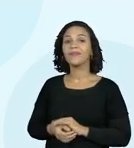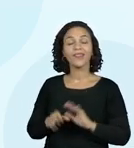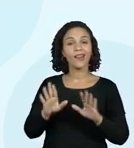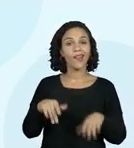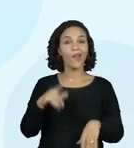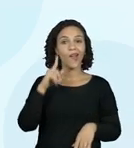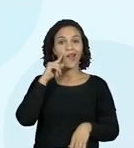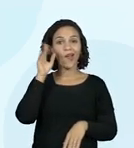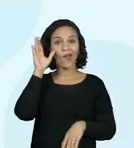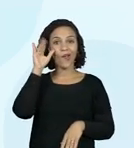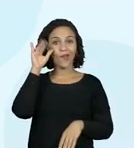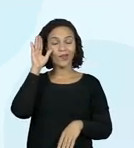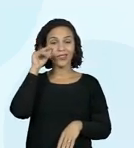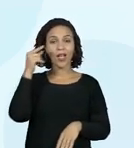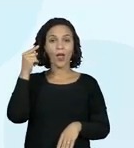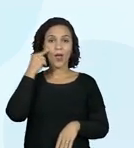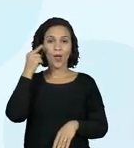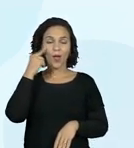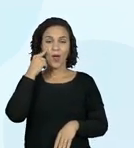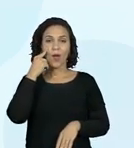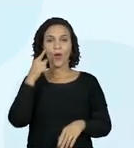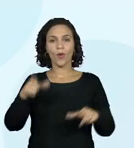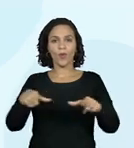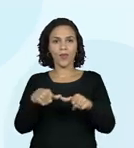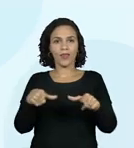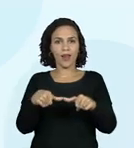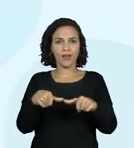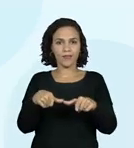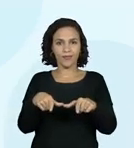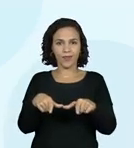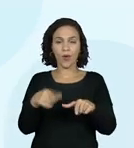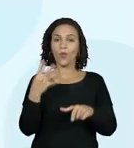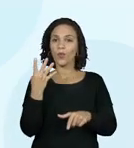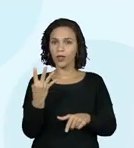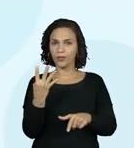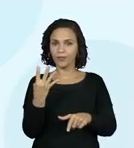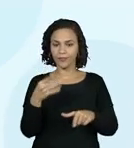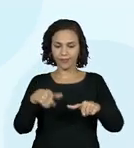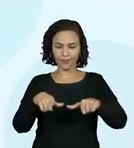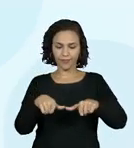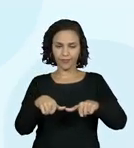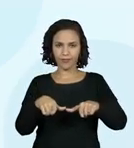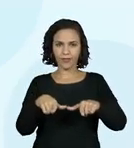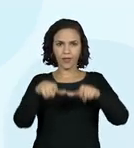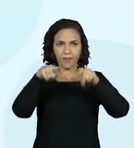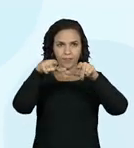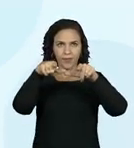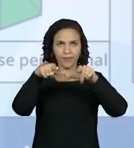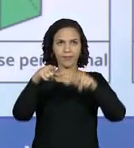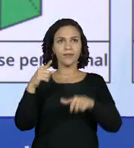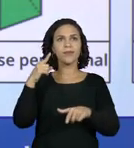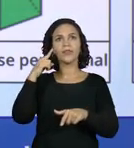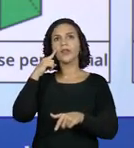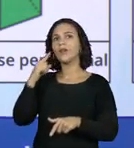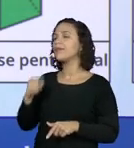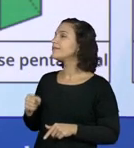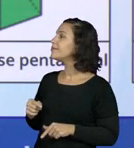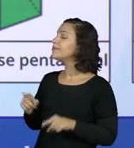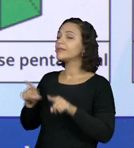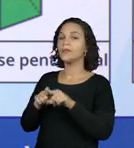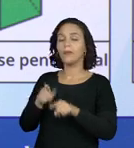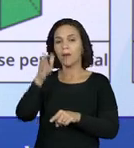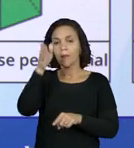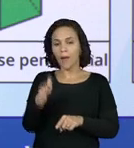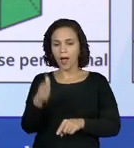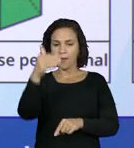do prisma de base quadrada. 4 lados na base. As faces são 1, 2, 3, 4, mais 2 em